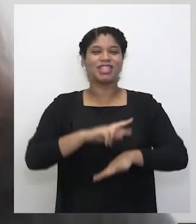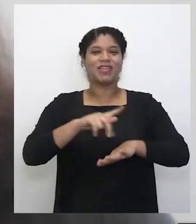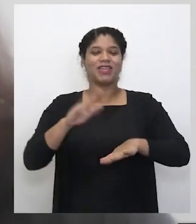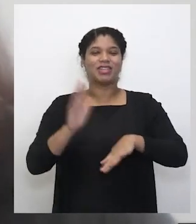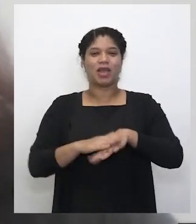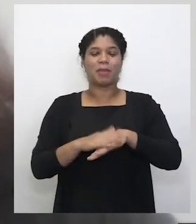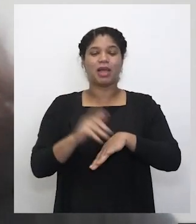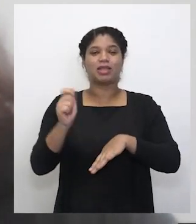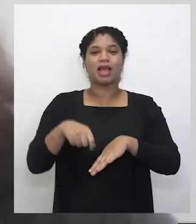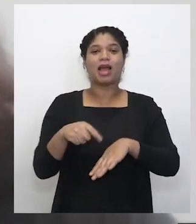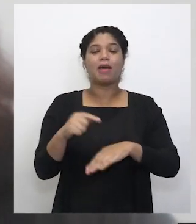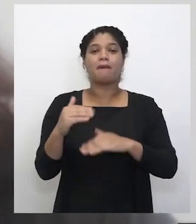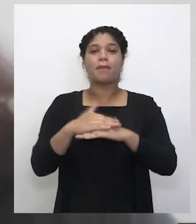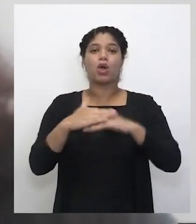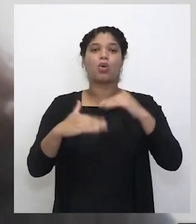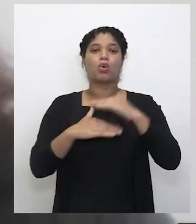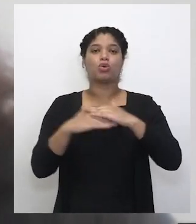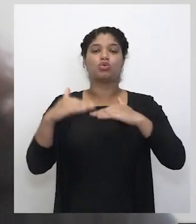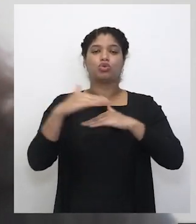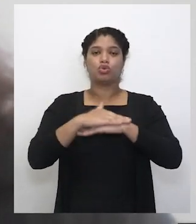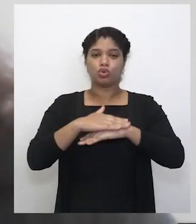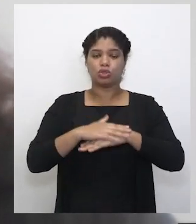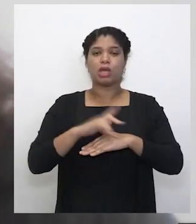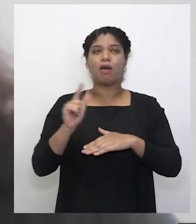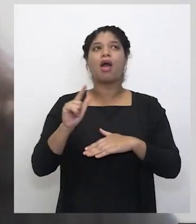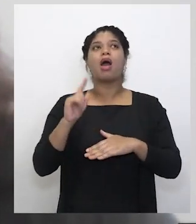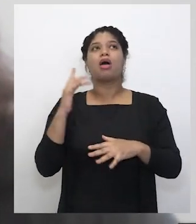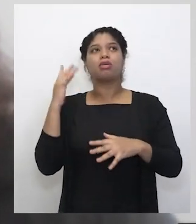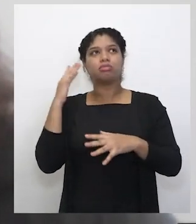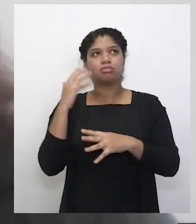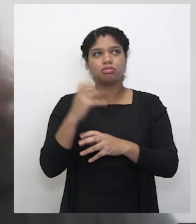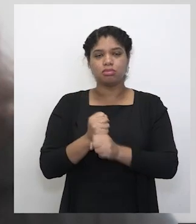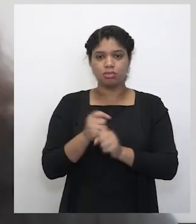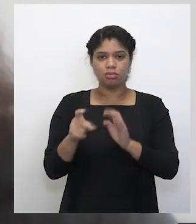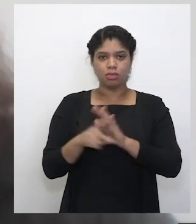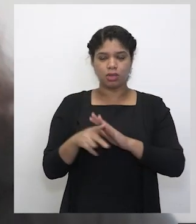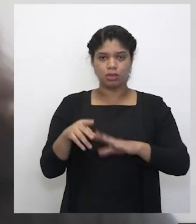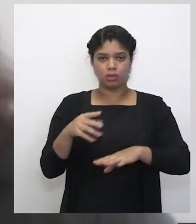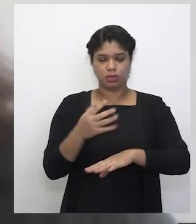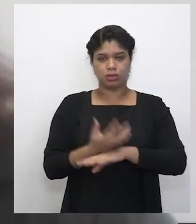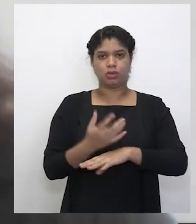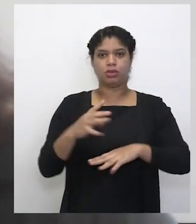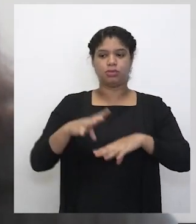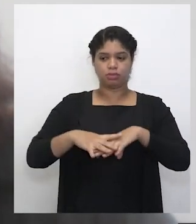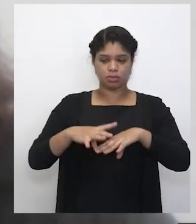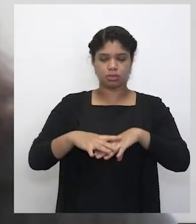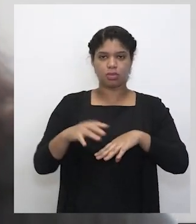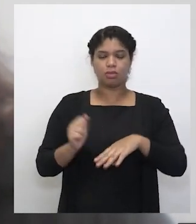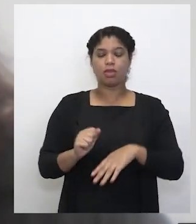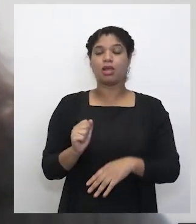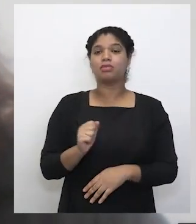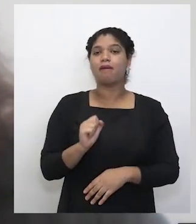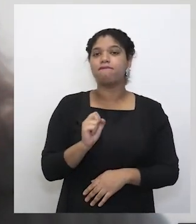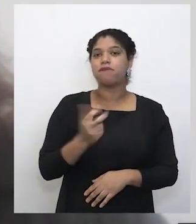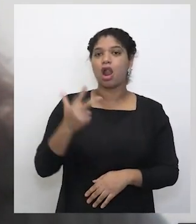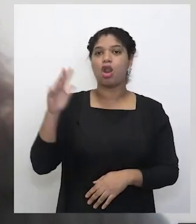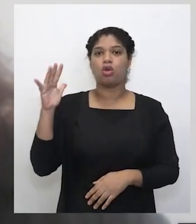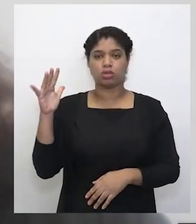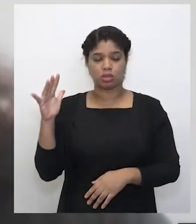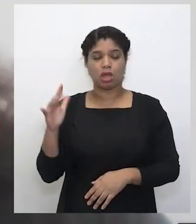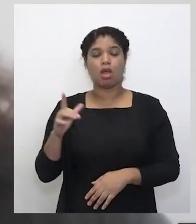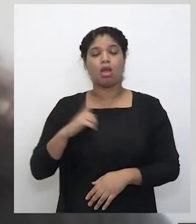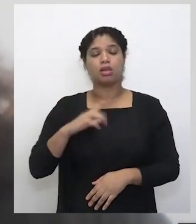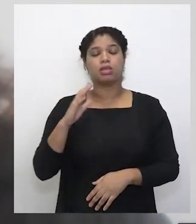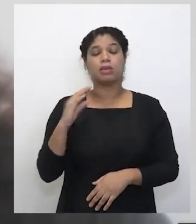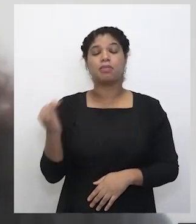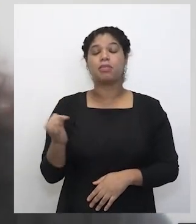promovem a construção das primeiras noções matemáticas, né? Além de valorizar e de dar a devida importância de se